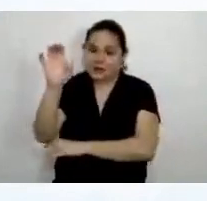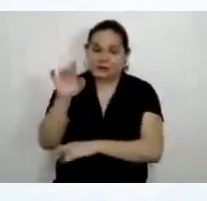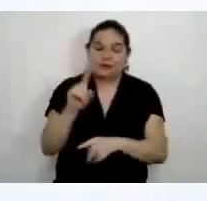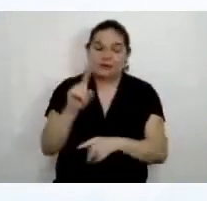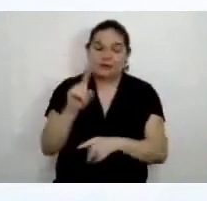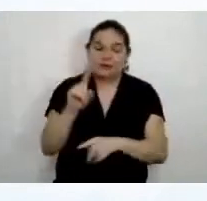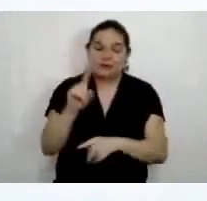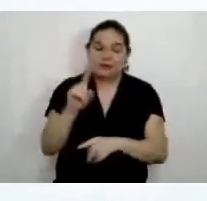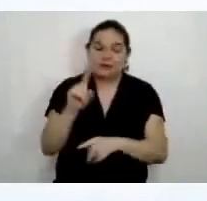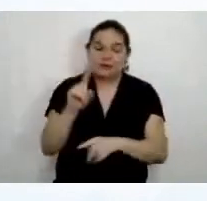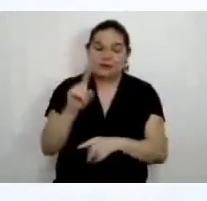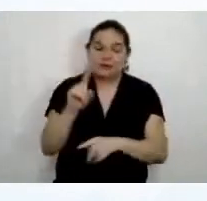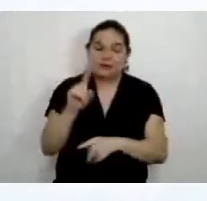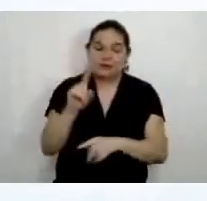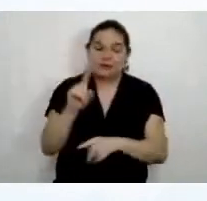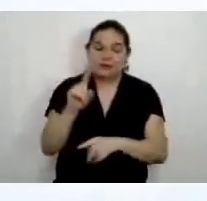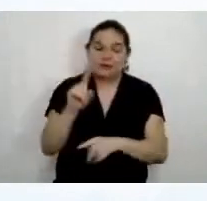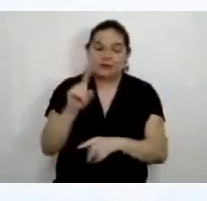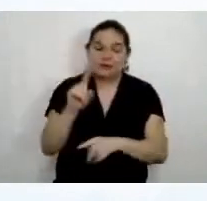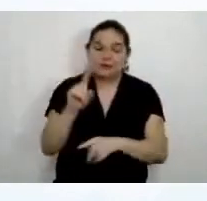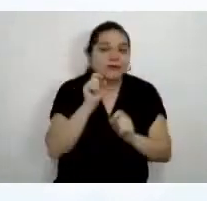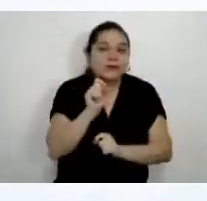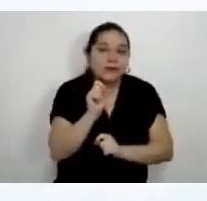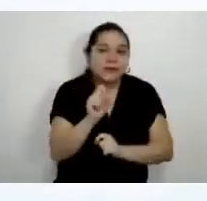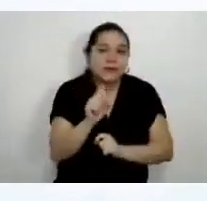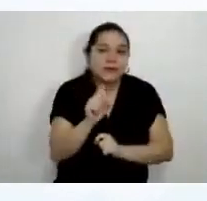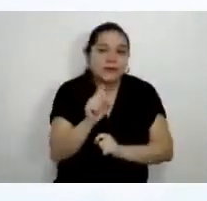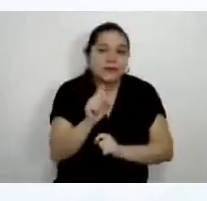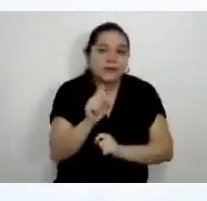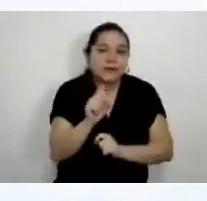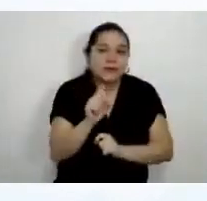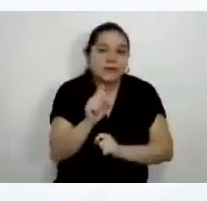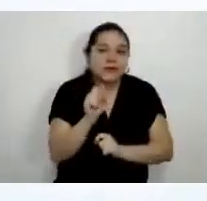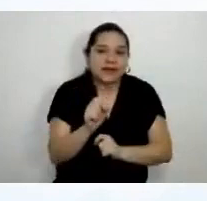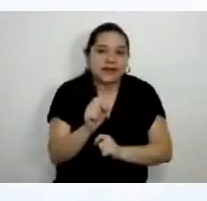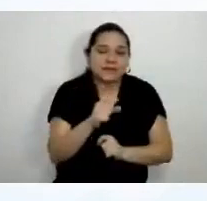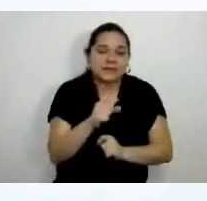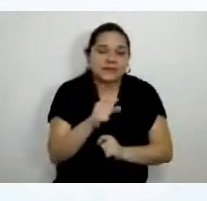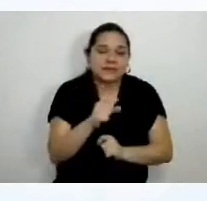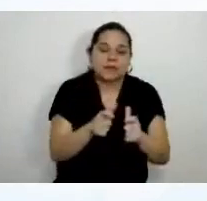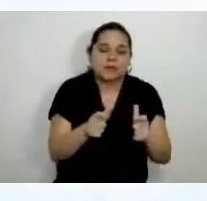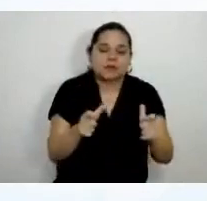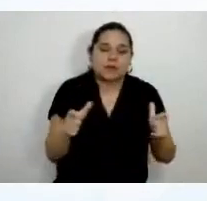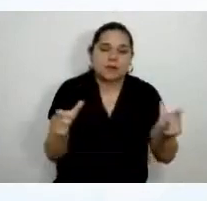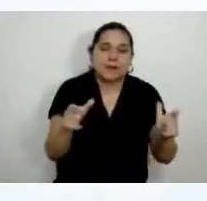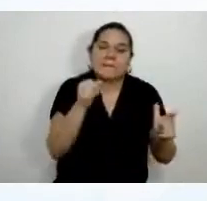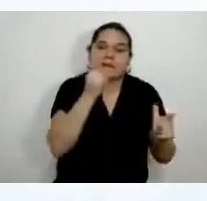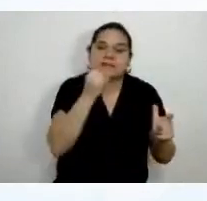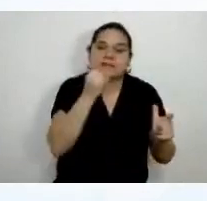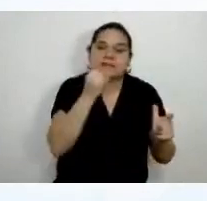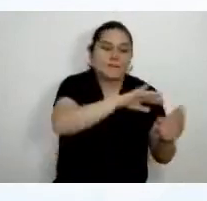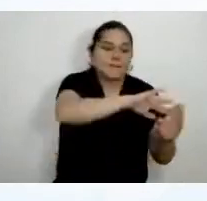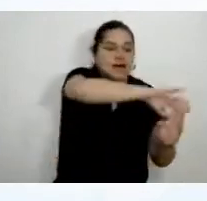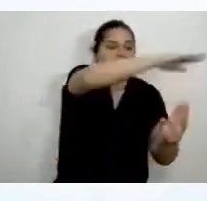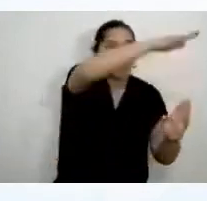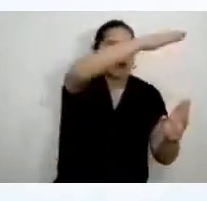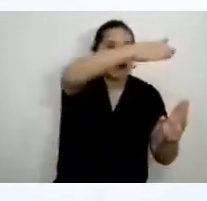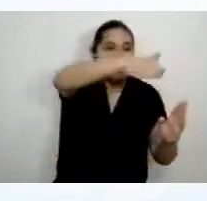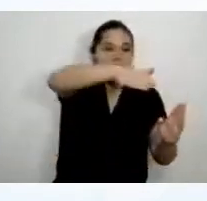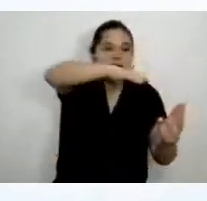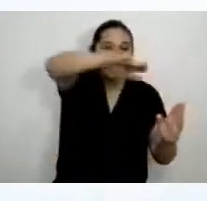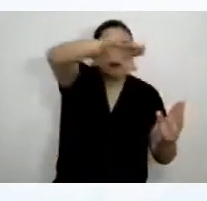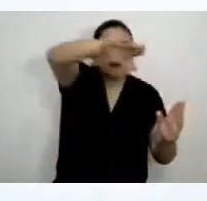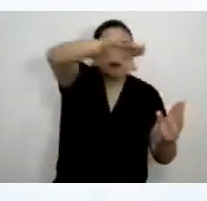um recrudescimento da epidemia, como se fosse assim uma segunda onda, mas em overlap sobre